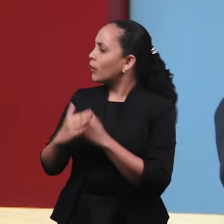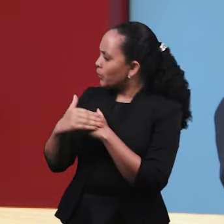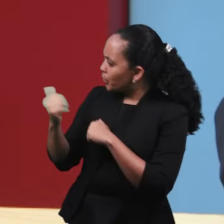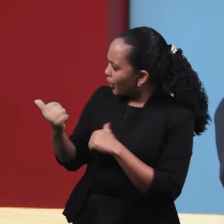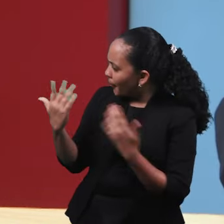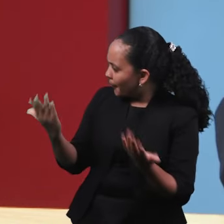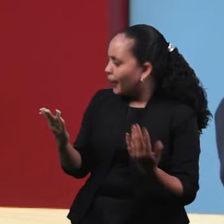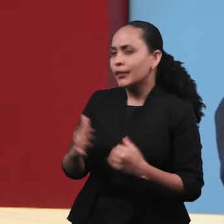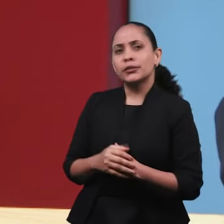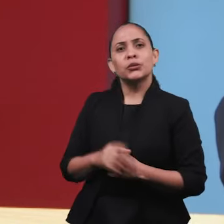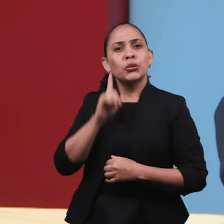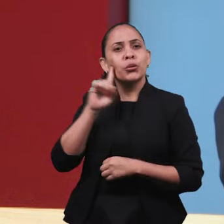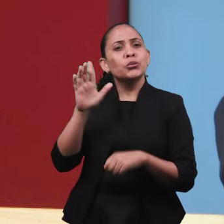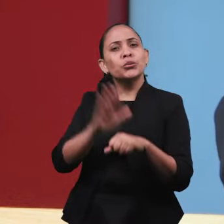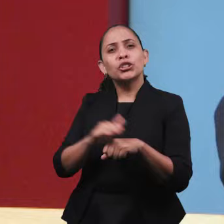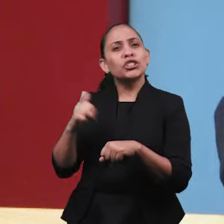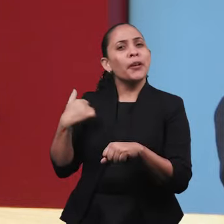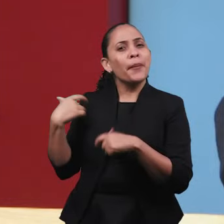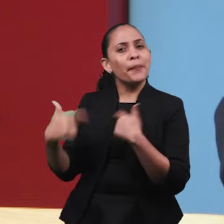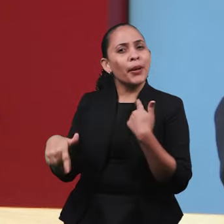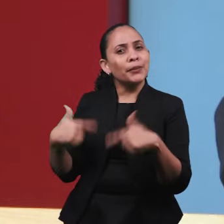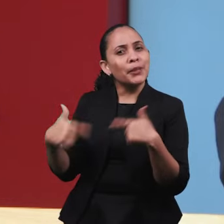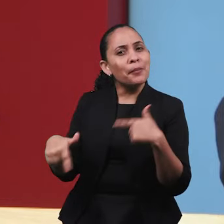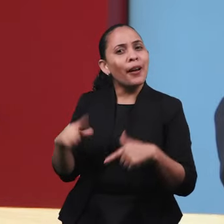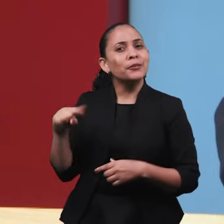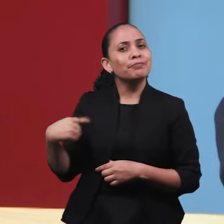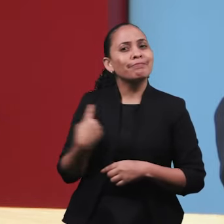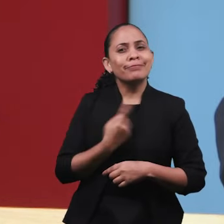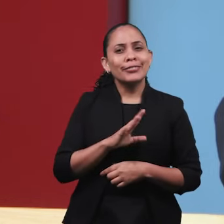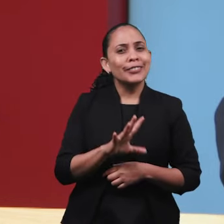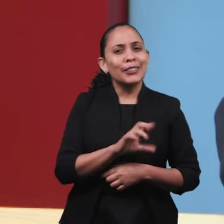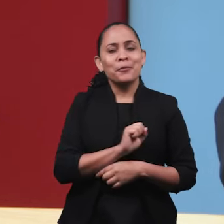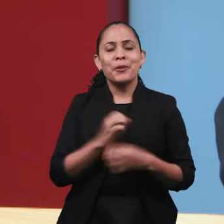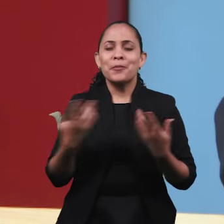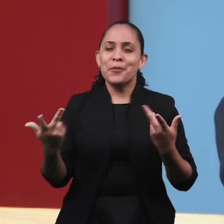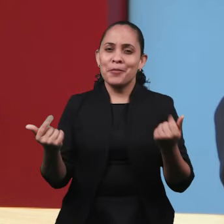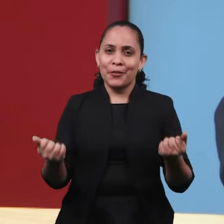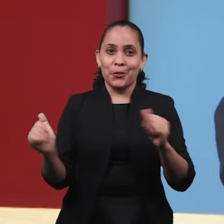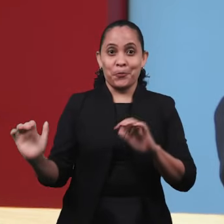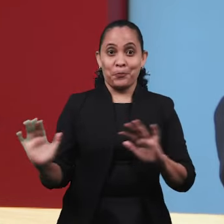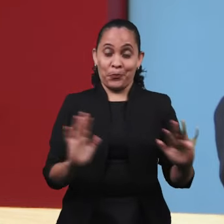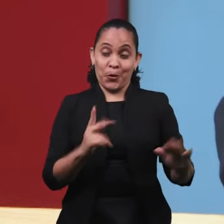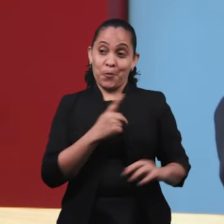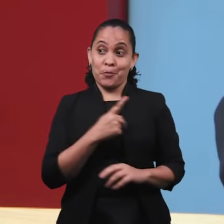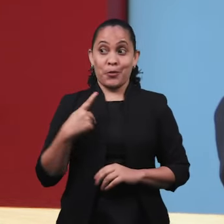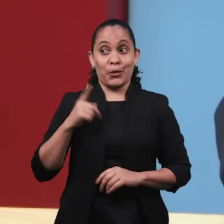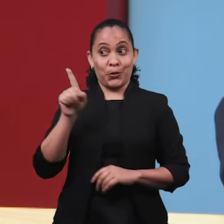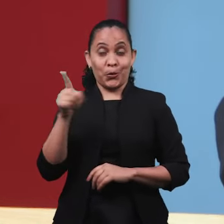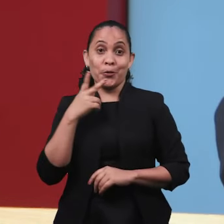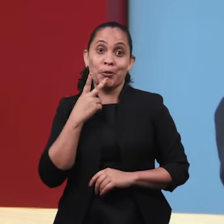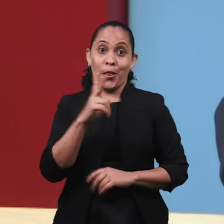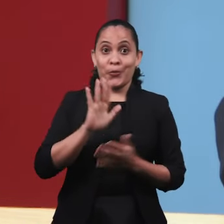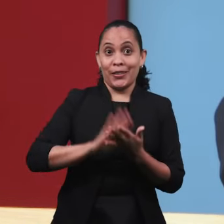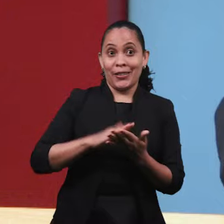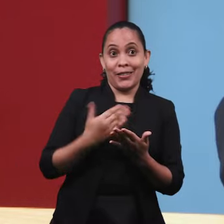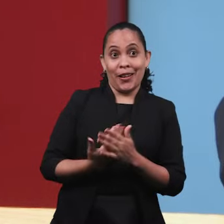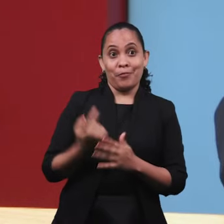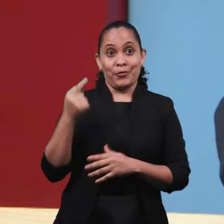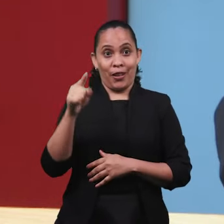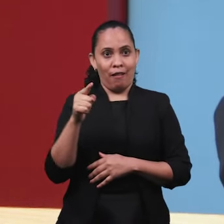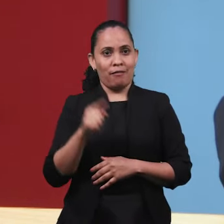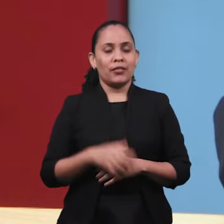chamado, né? Quando o Senhor nos chama para o trabalho e que a gente tanto ama, é maravilhoso. Mas como o pastor João mesmo disse, né? O intérprete está